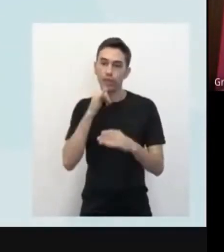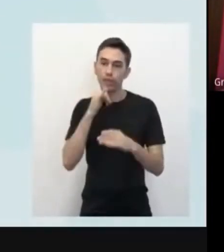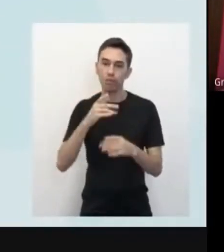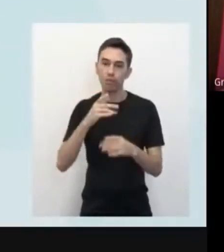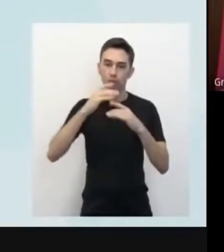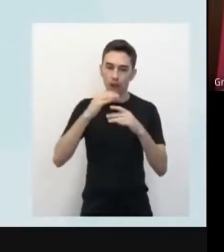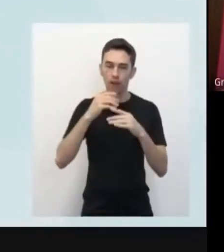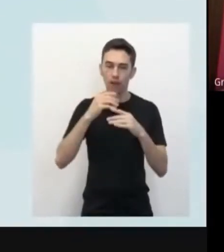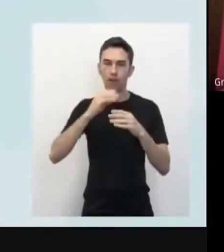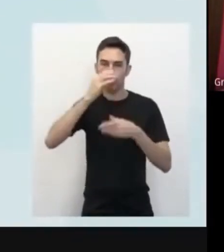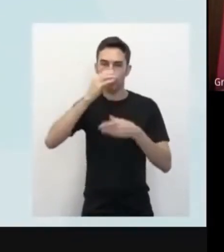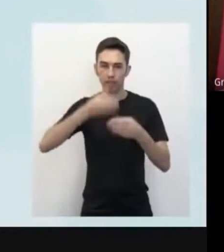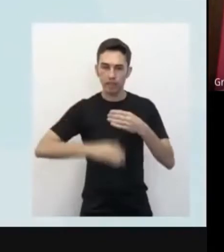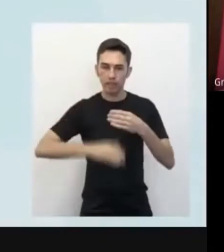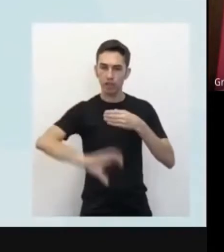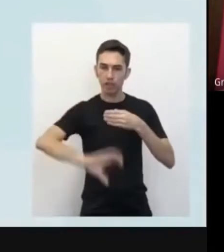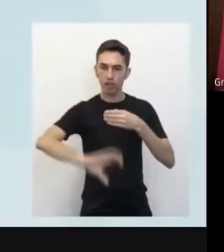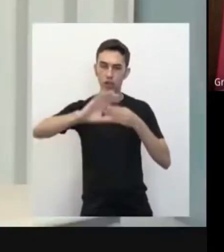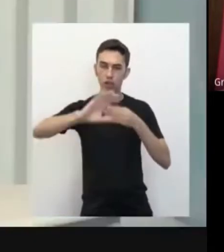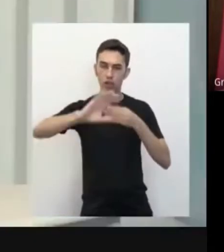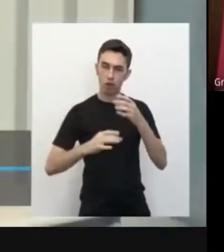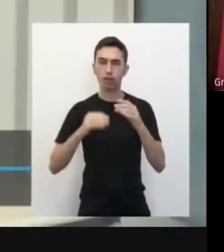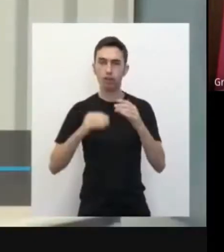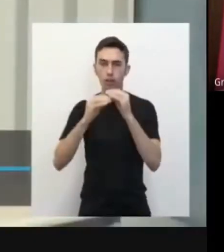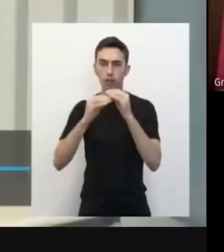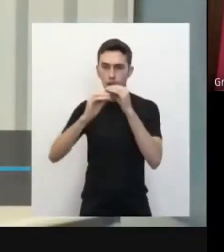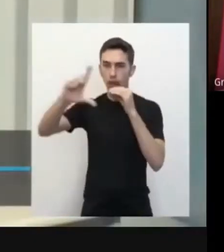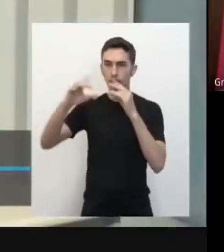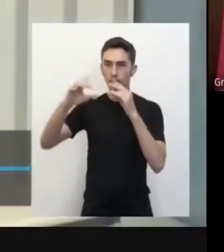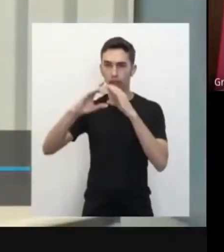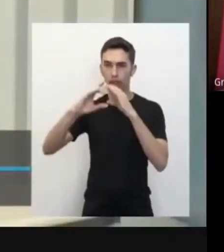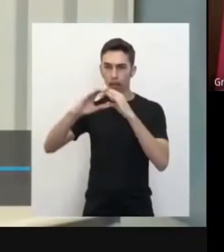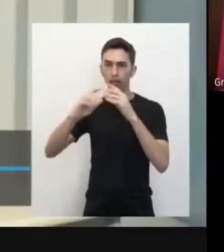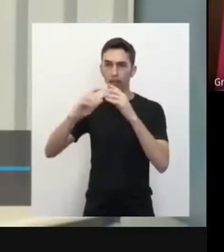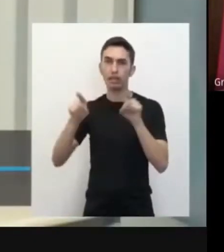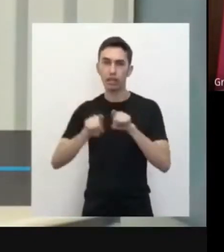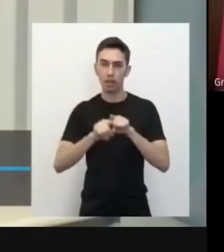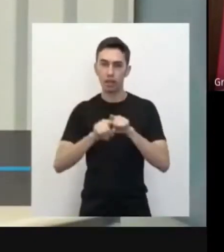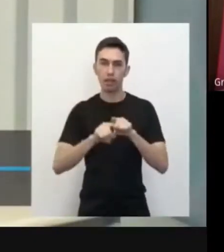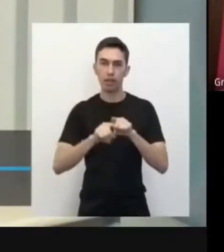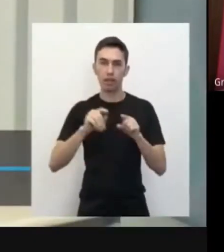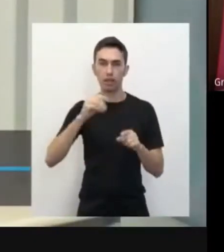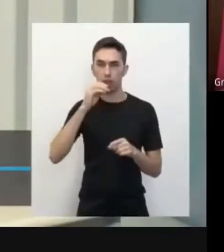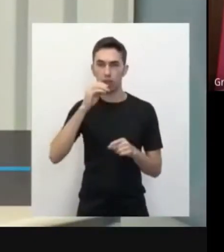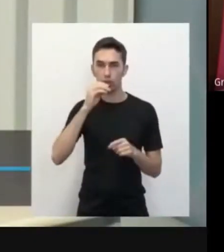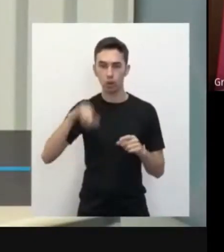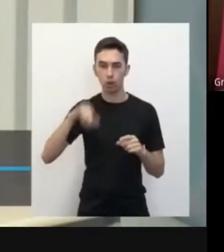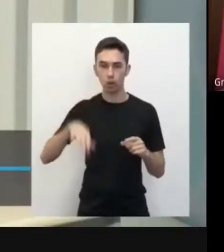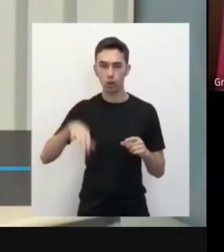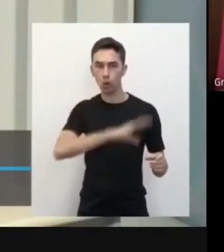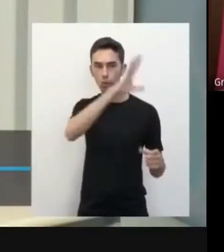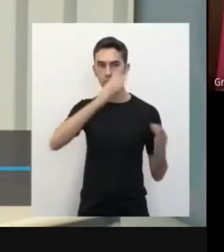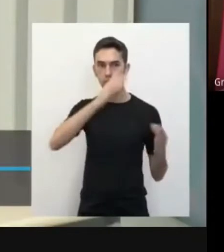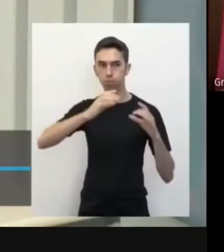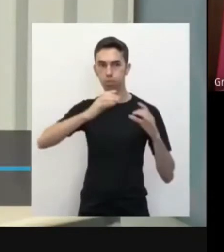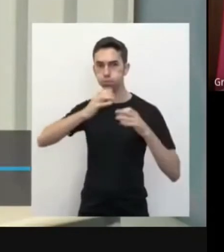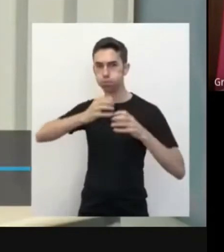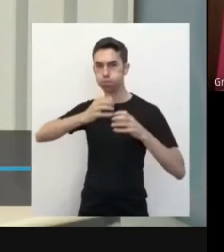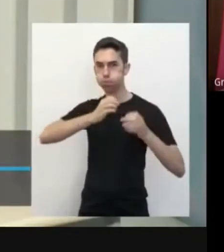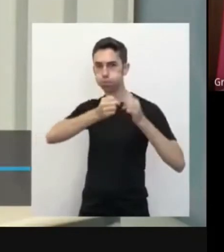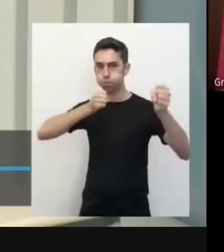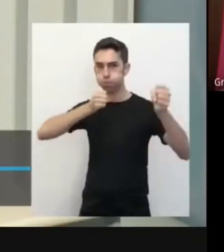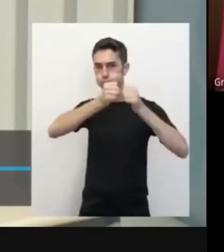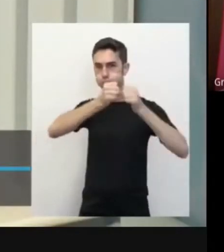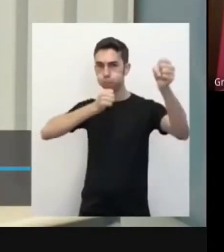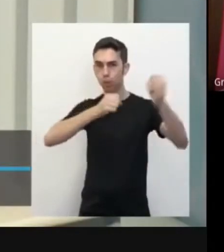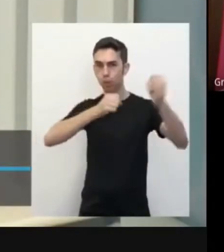saxofones, clarinete, trompete. E trouxe também para vocês um instrumento muito diferente